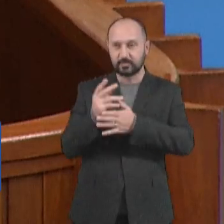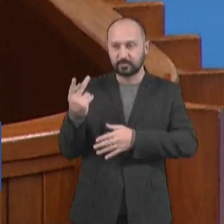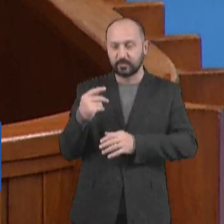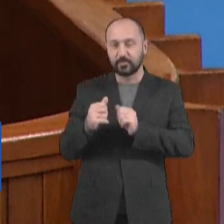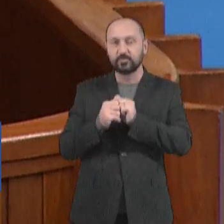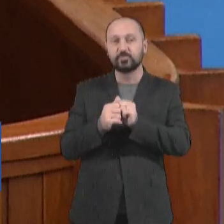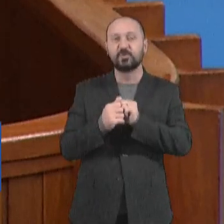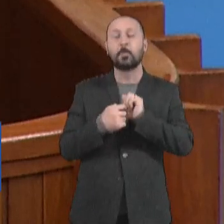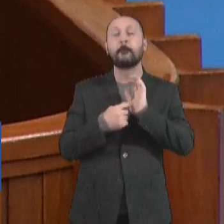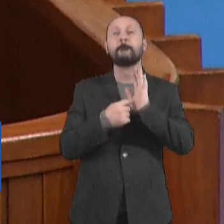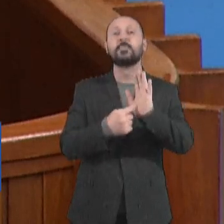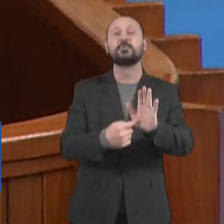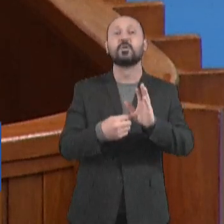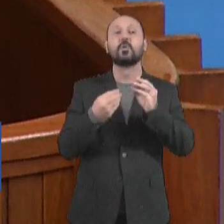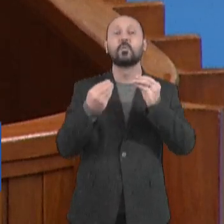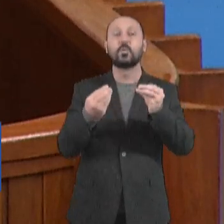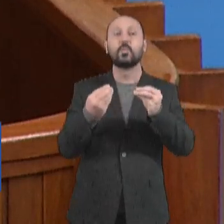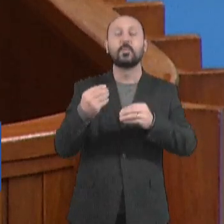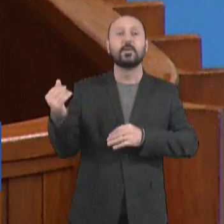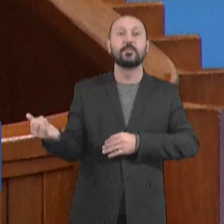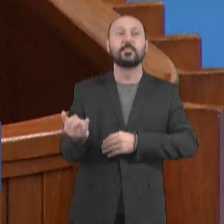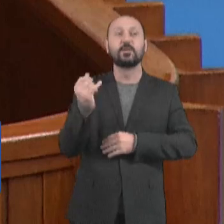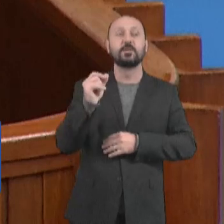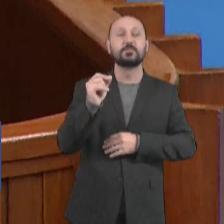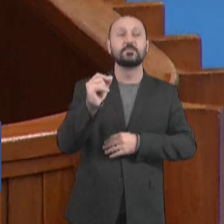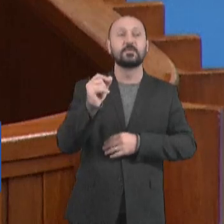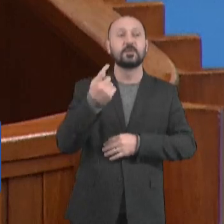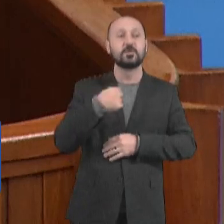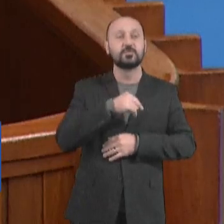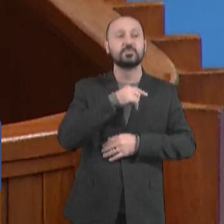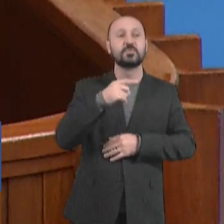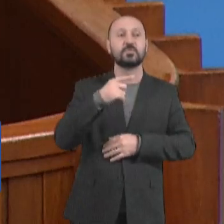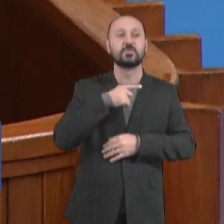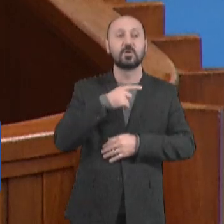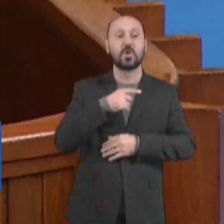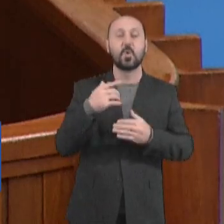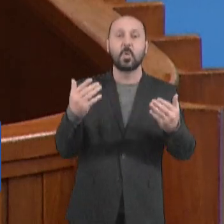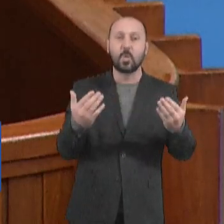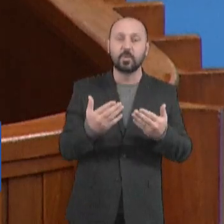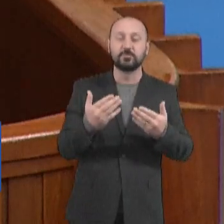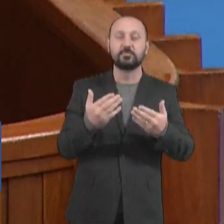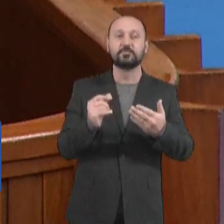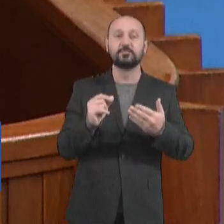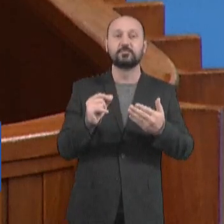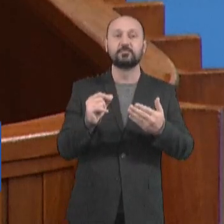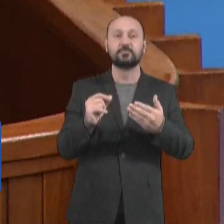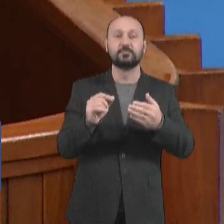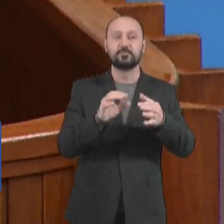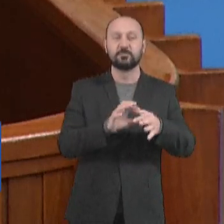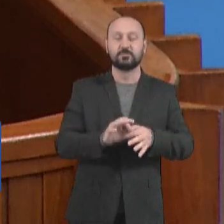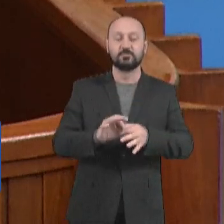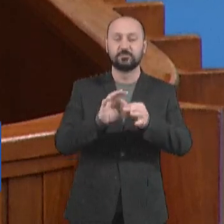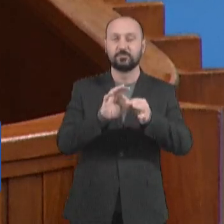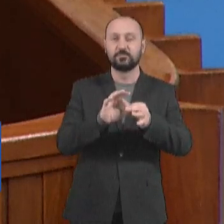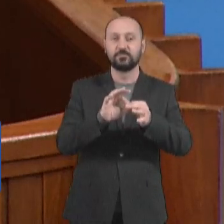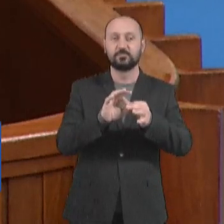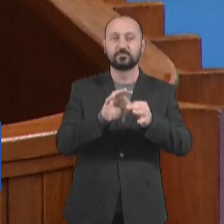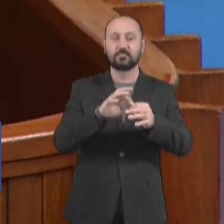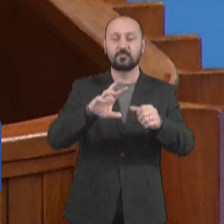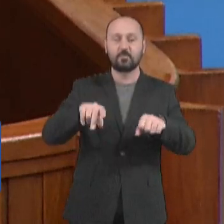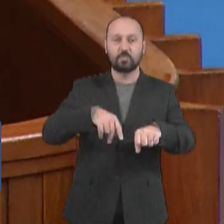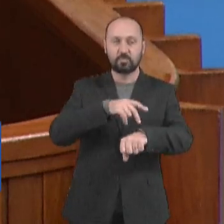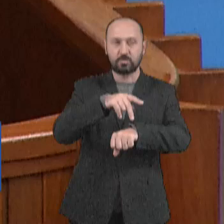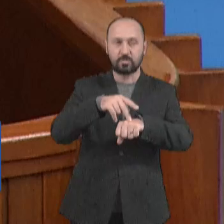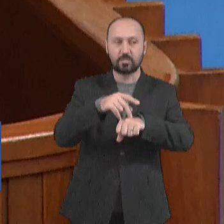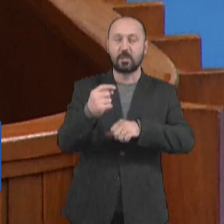mas mostrar o quanto é importante para que nós tenhamos hoje uma aliança, né, entre esses